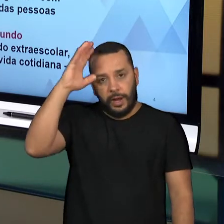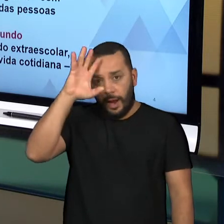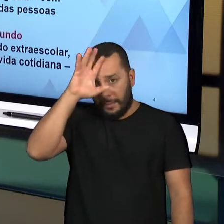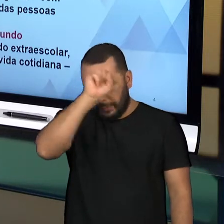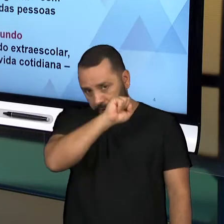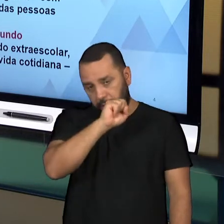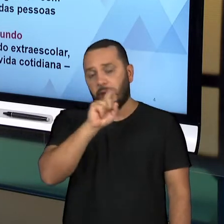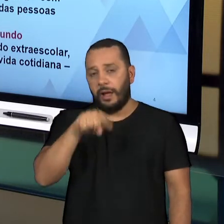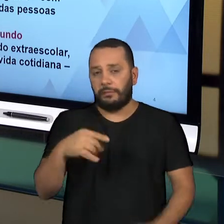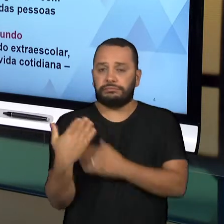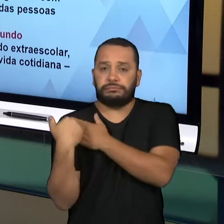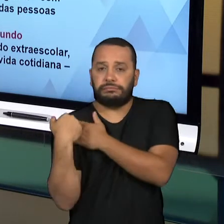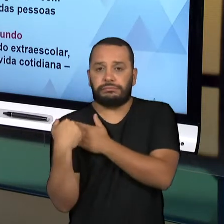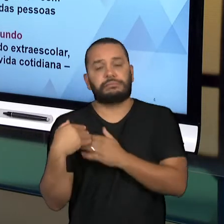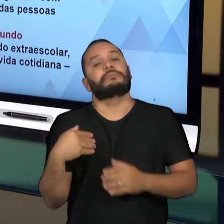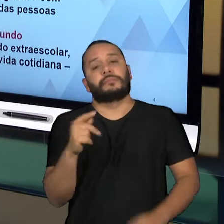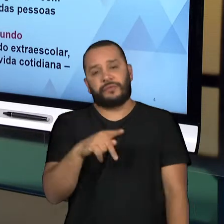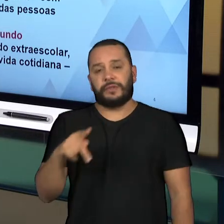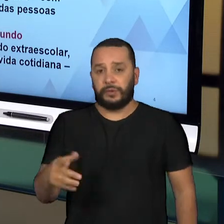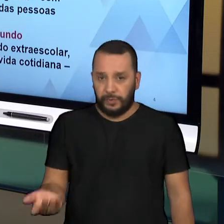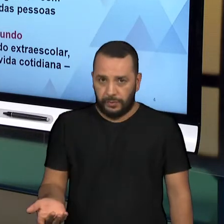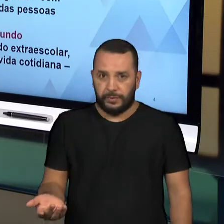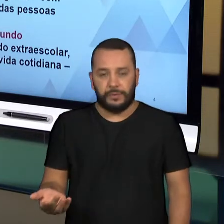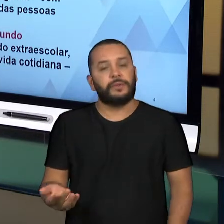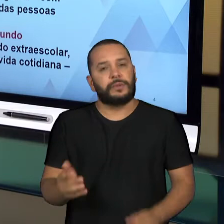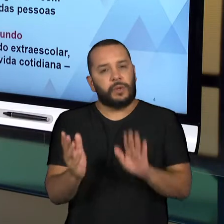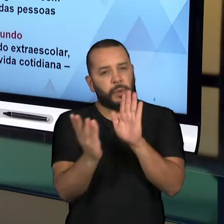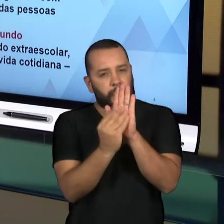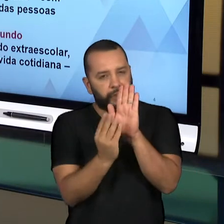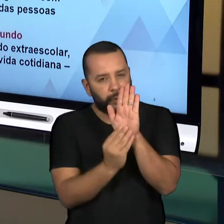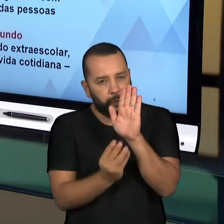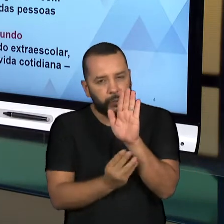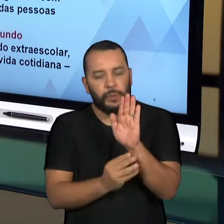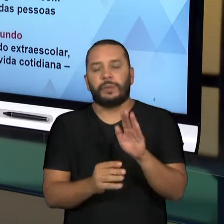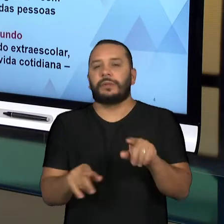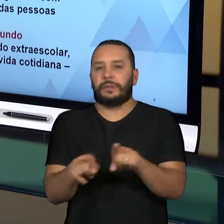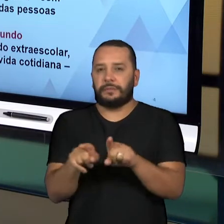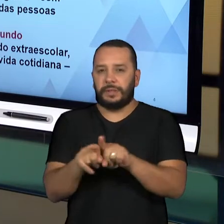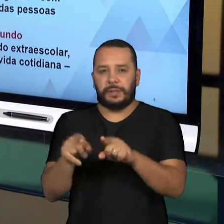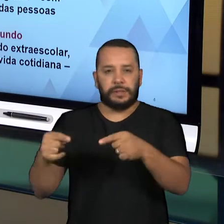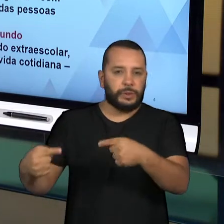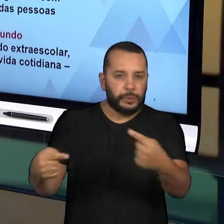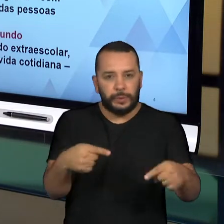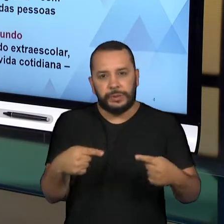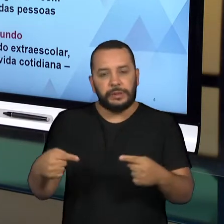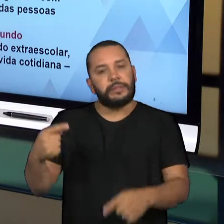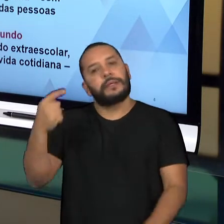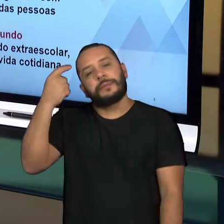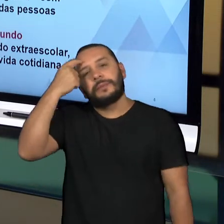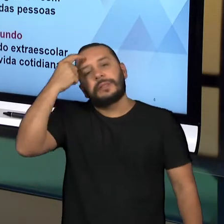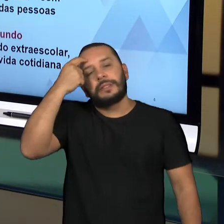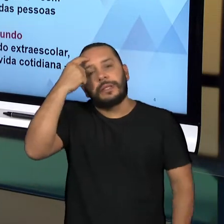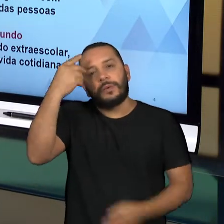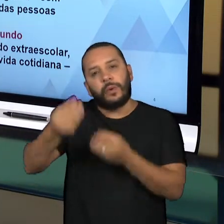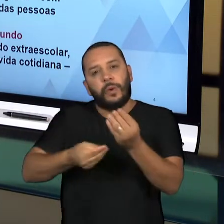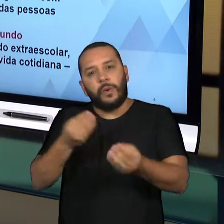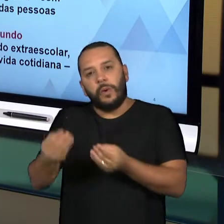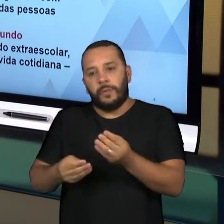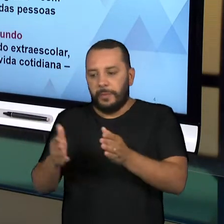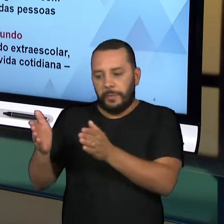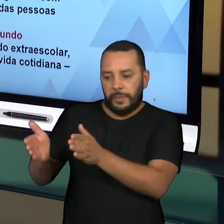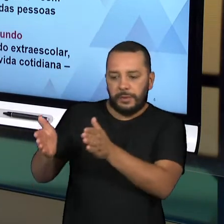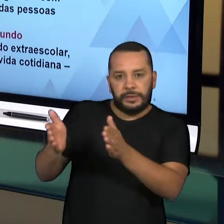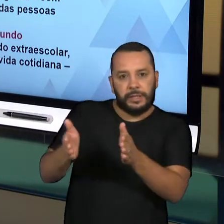do professor é essa né é abordar um conteúdo a discutir esse conteúdo pensando no esse processo de